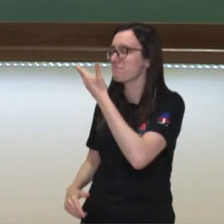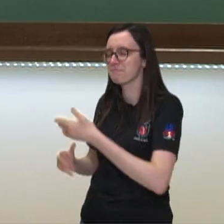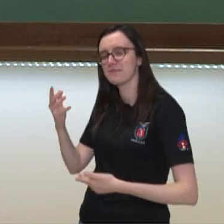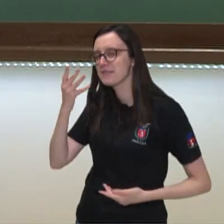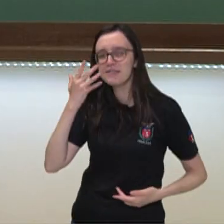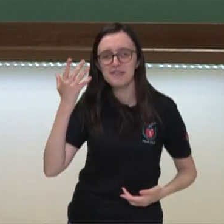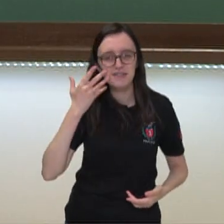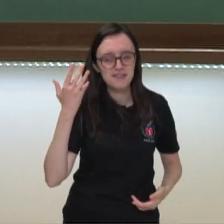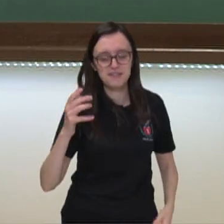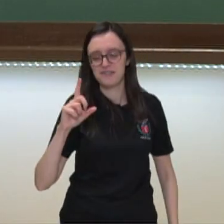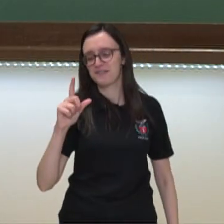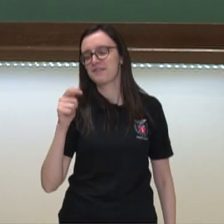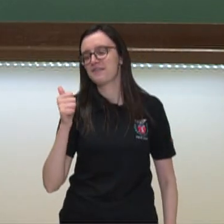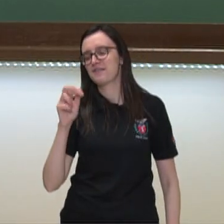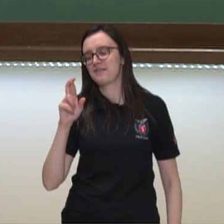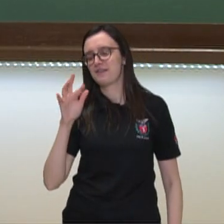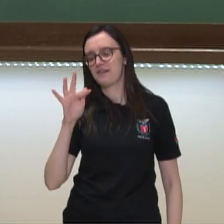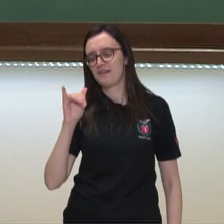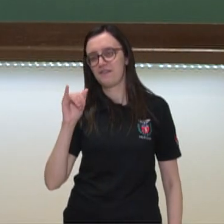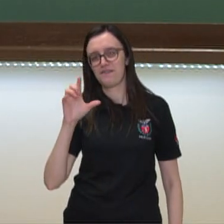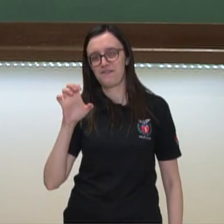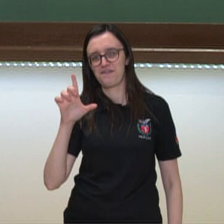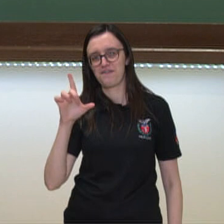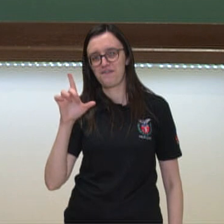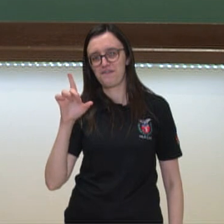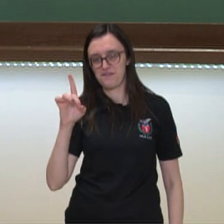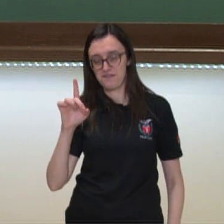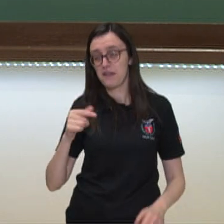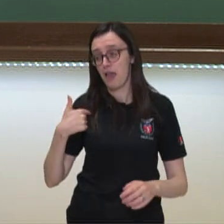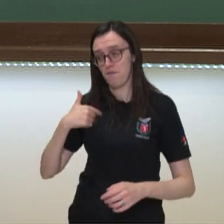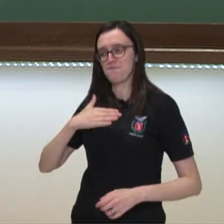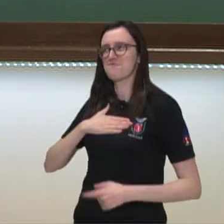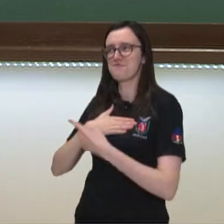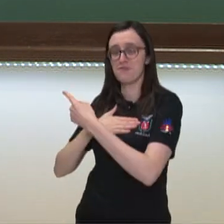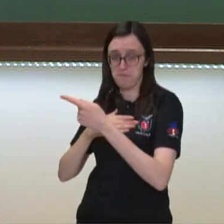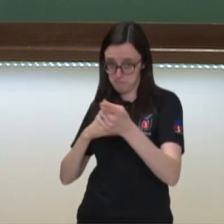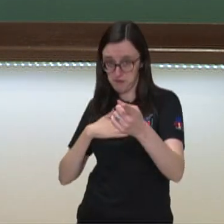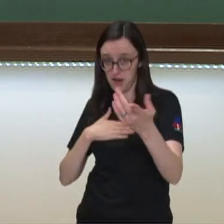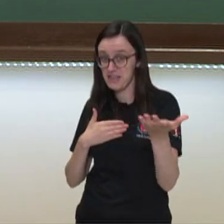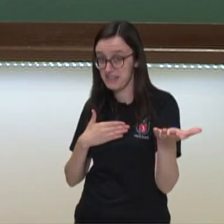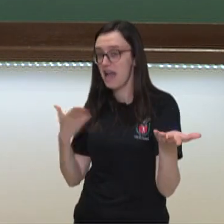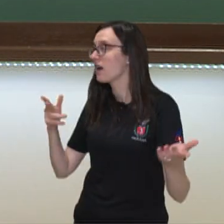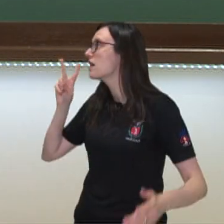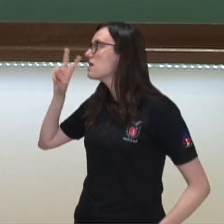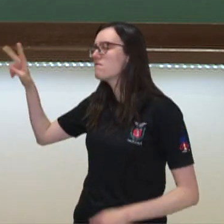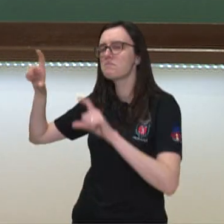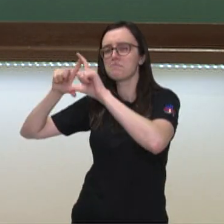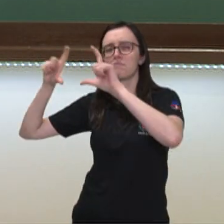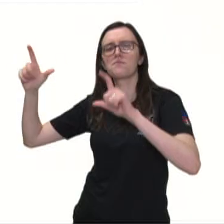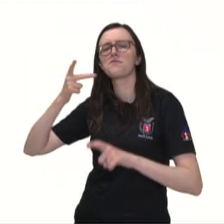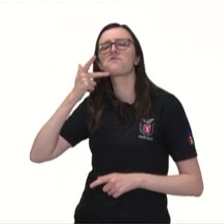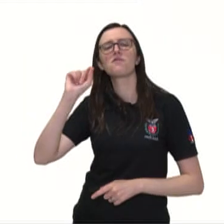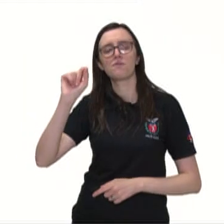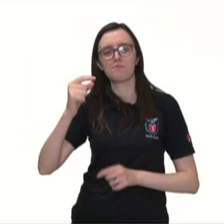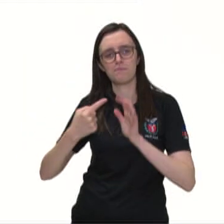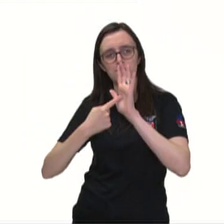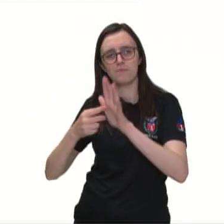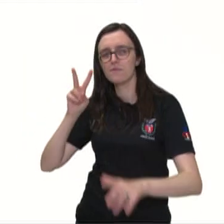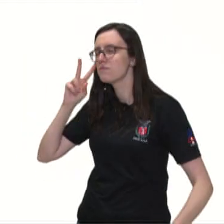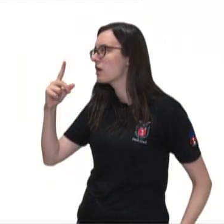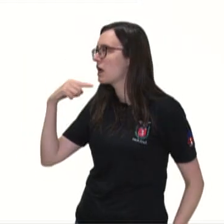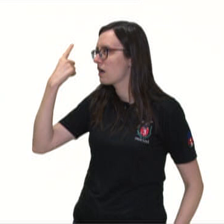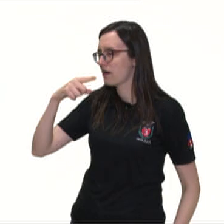gatinho Garfield. I love Garfield. And you? Vamos ler o que ele está nos falando? Olha lá a carinha